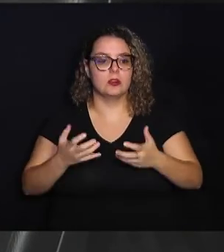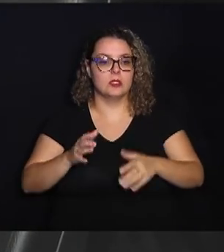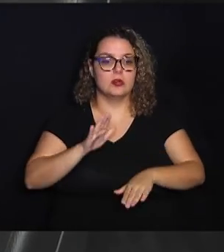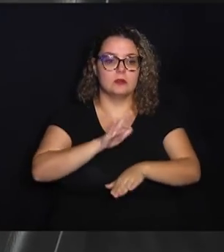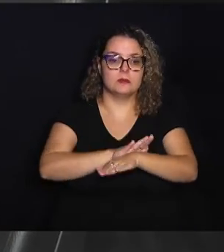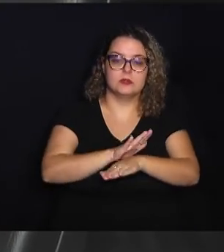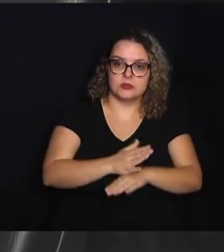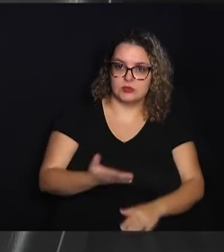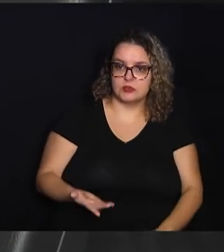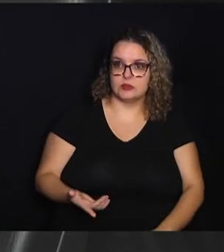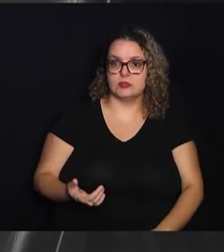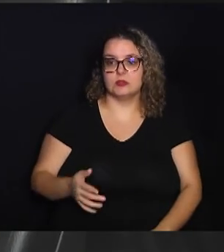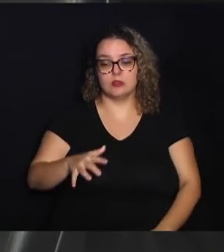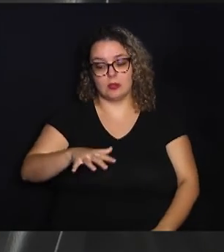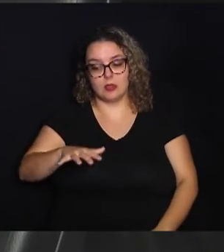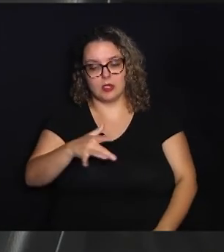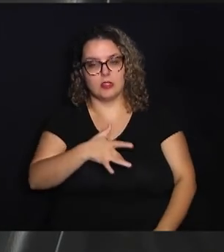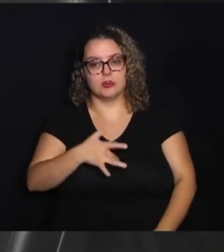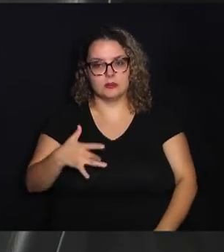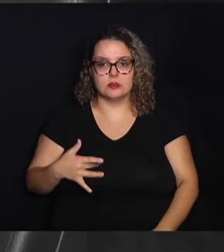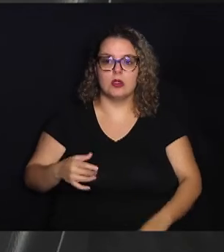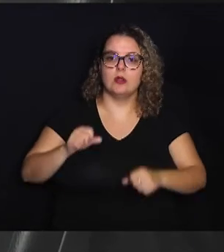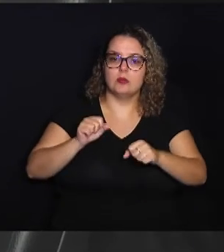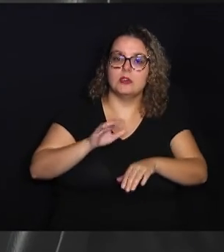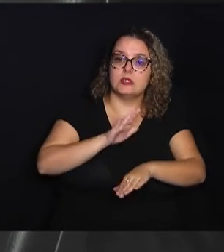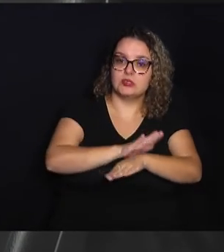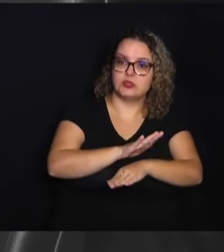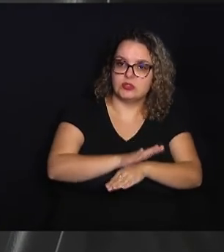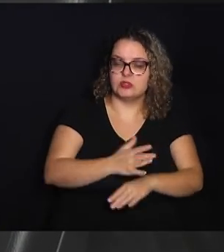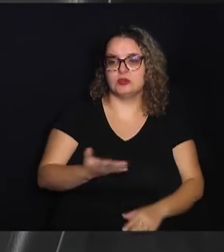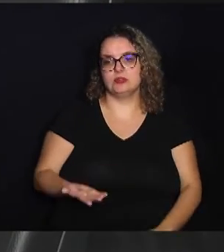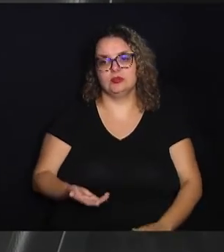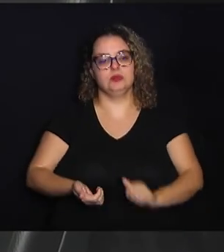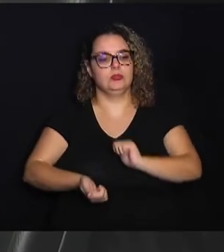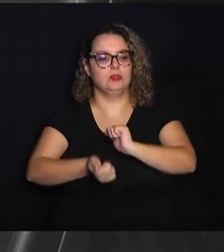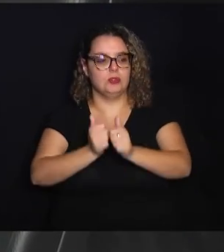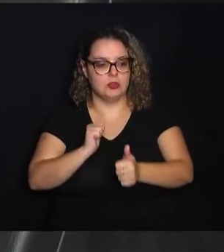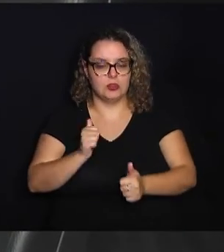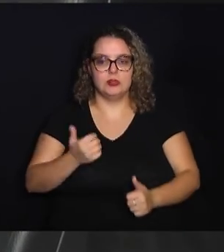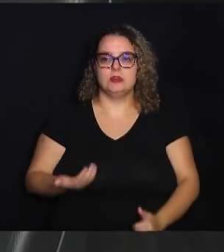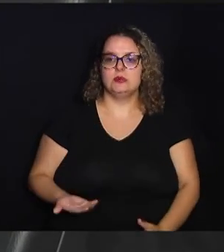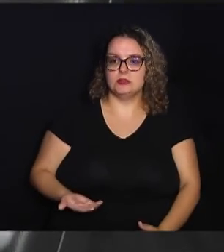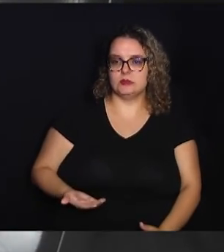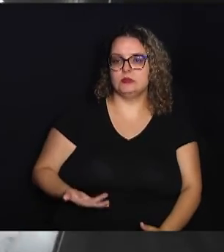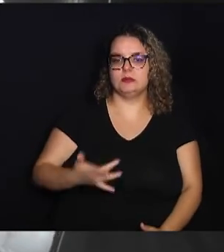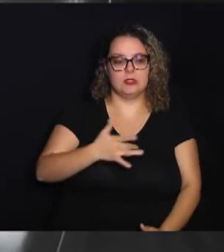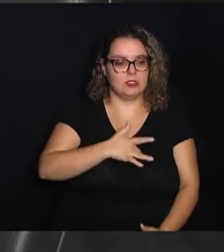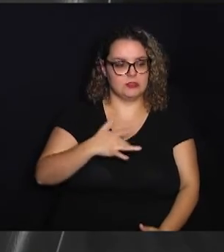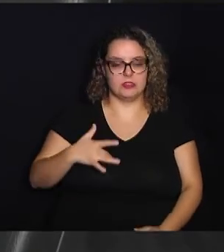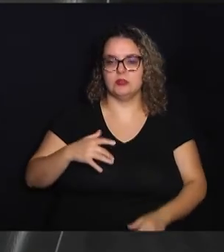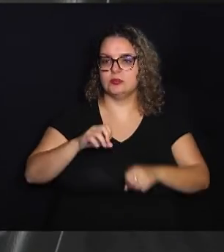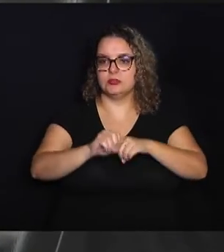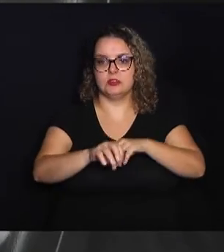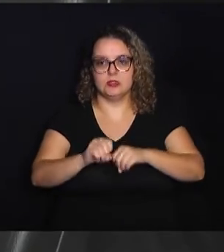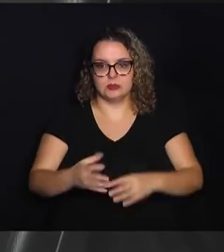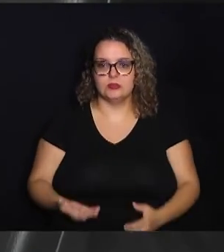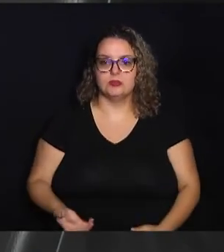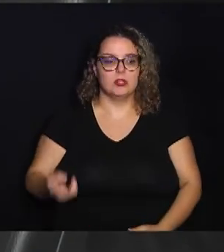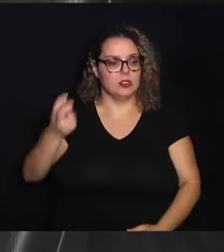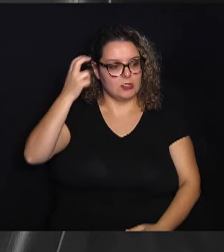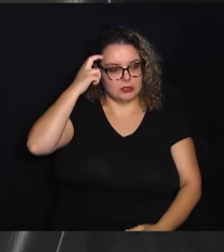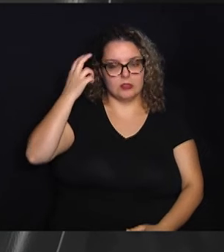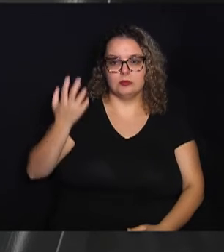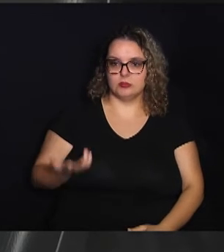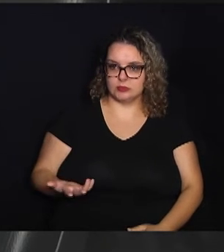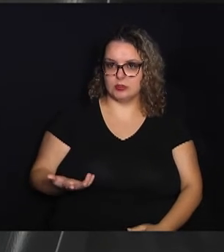ajudar tal área da saúde, eu gostaria que você pudesse ajudar no esporte, né, na saúde, na educação, na cultura.